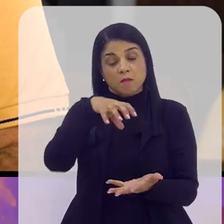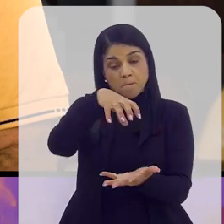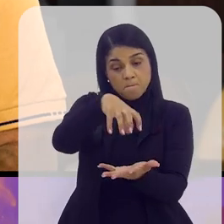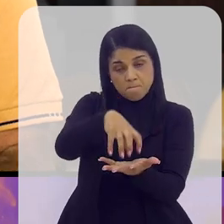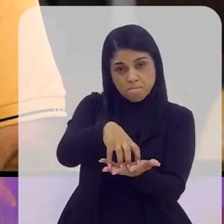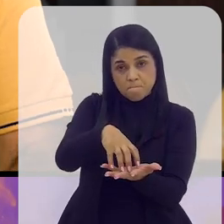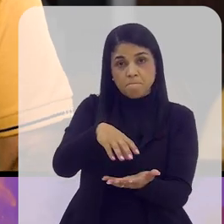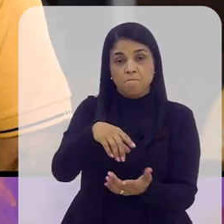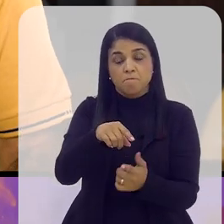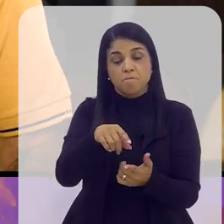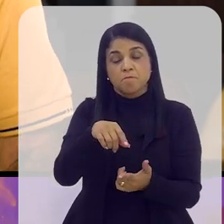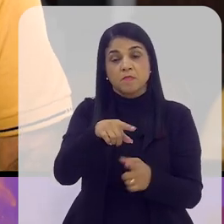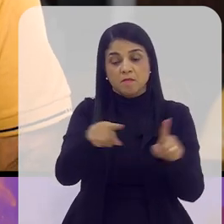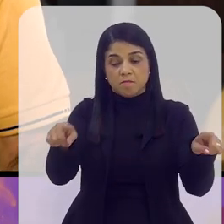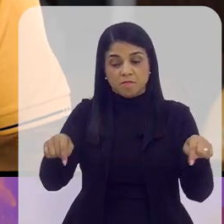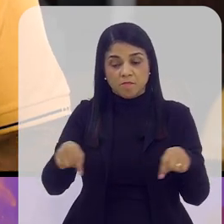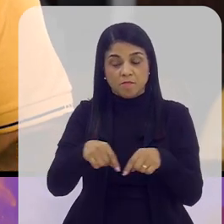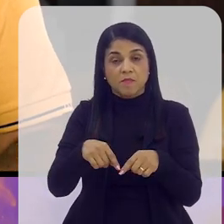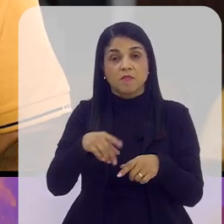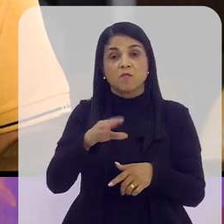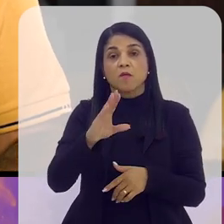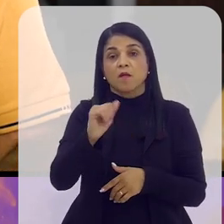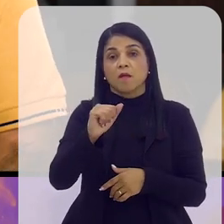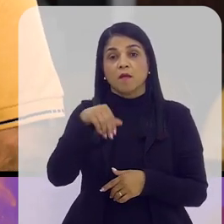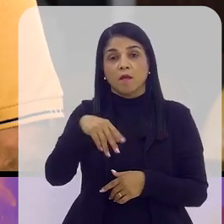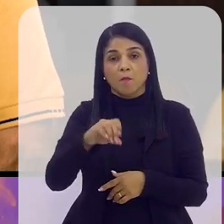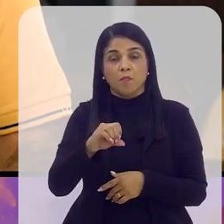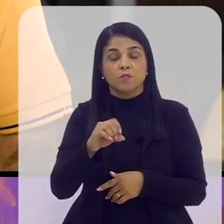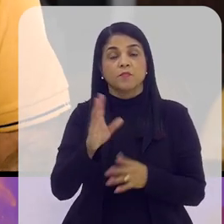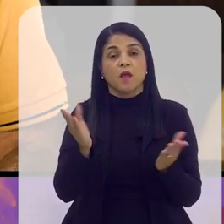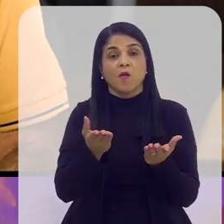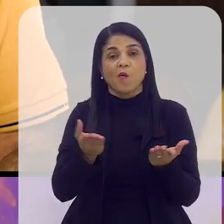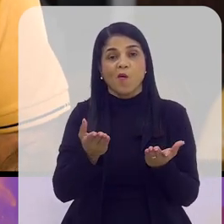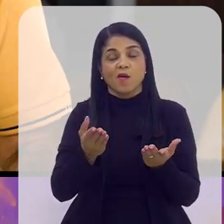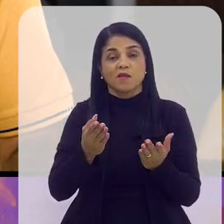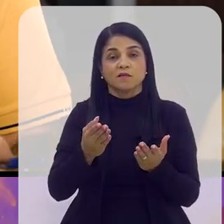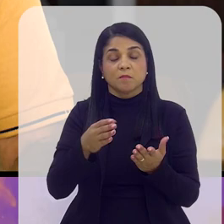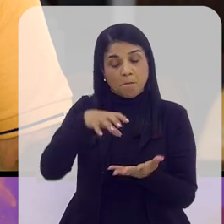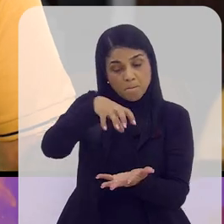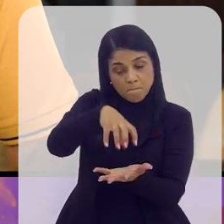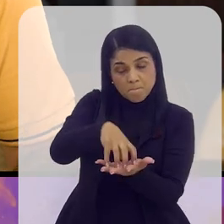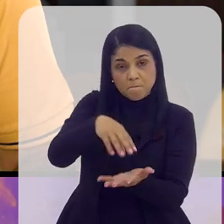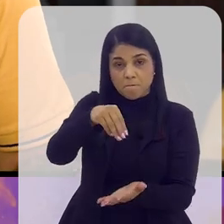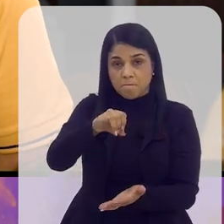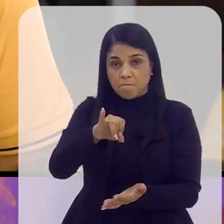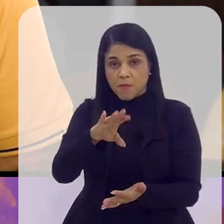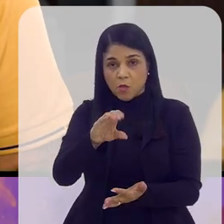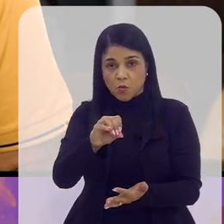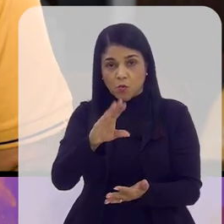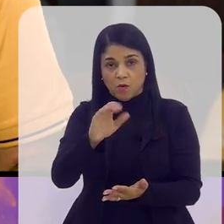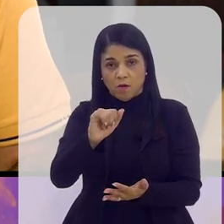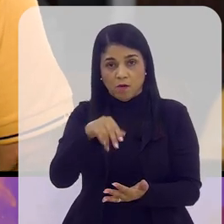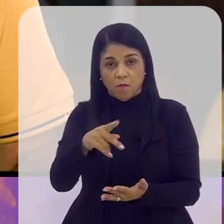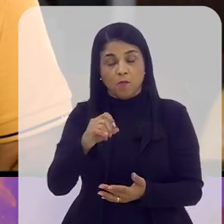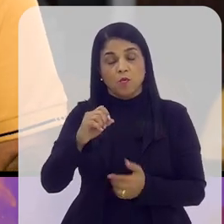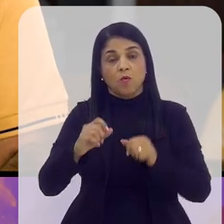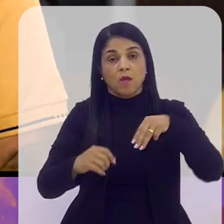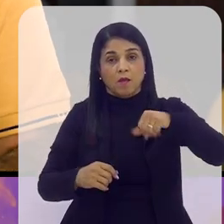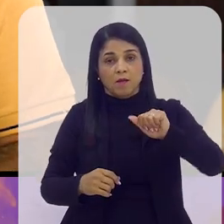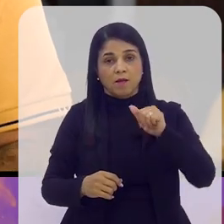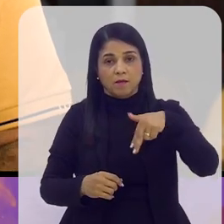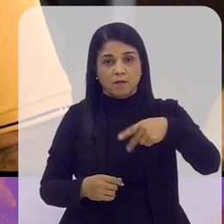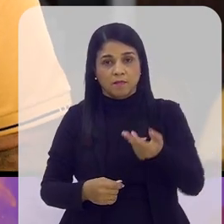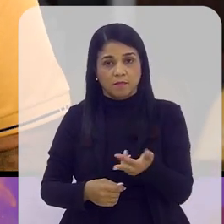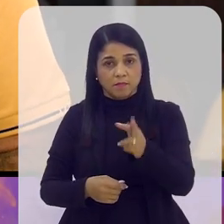para o meio-campo. Já tivemos ali goleiros, né, o setor defensivo, laterais e zagueiros. Agora vamos para o meio-campo. Tivemos